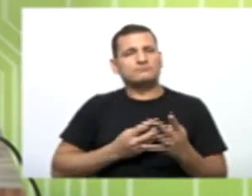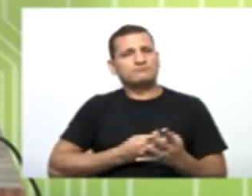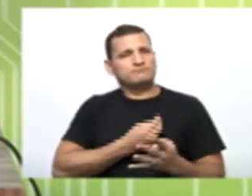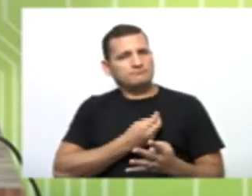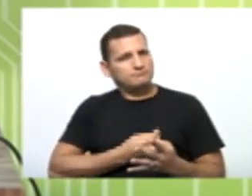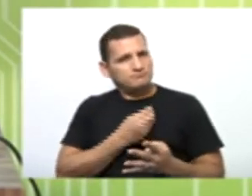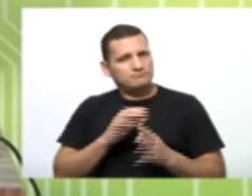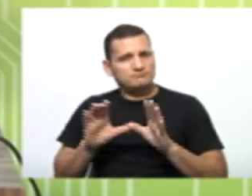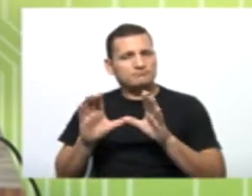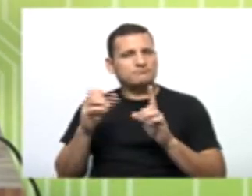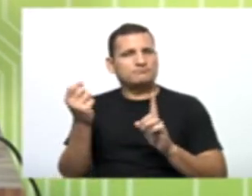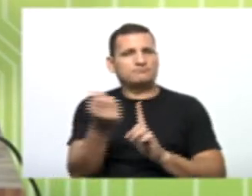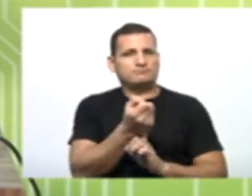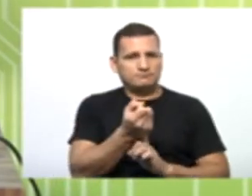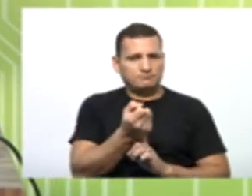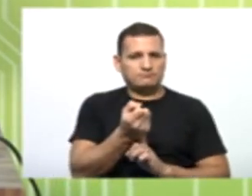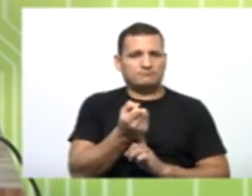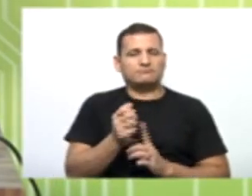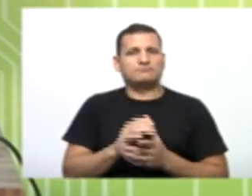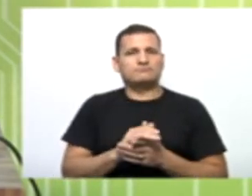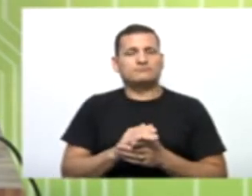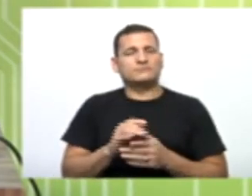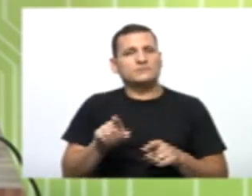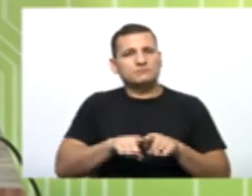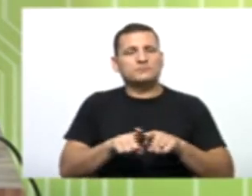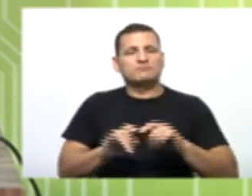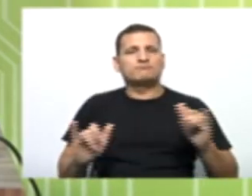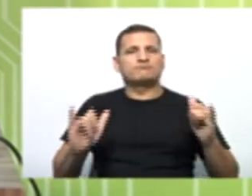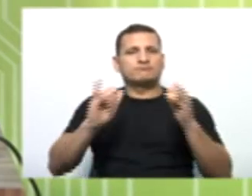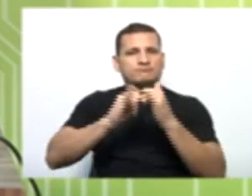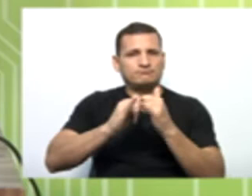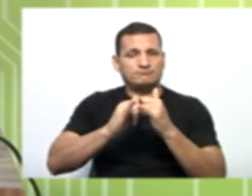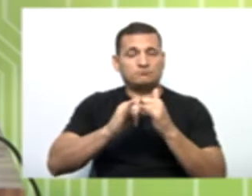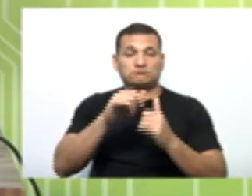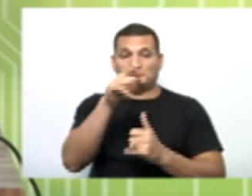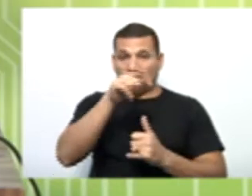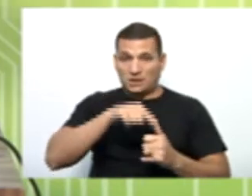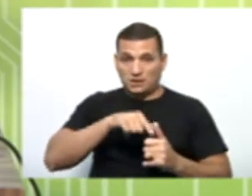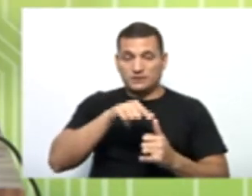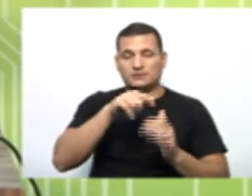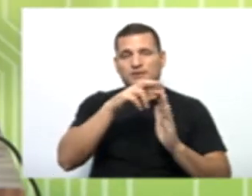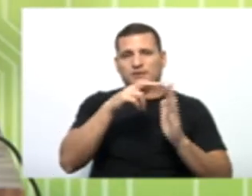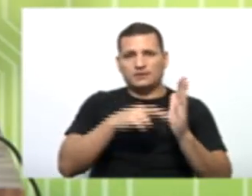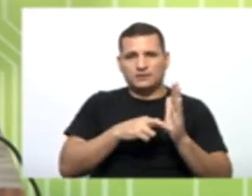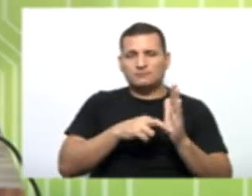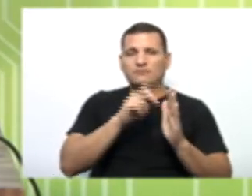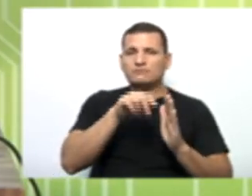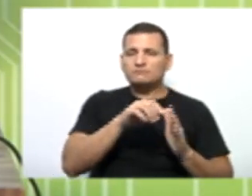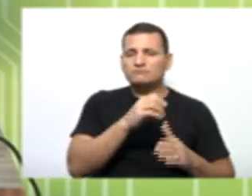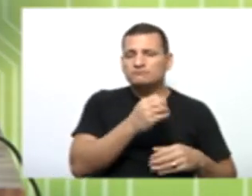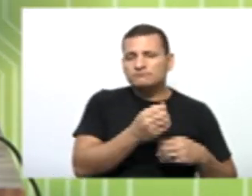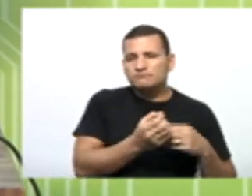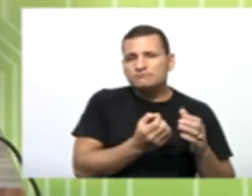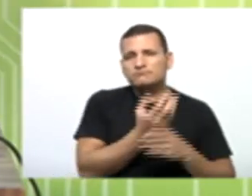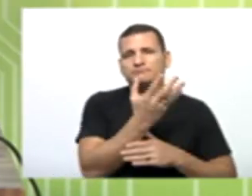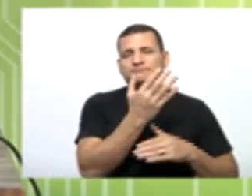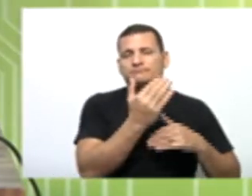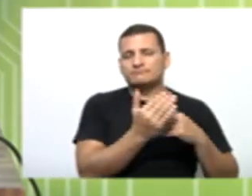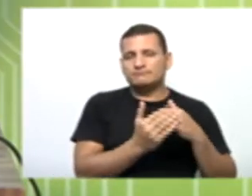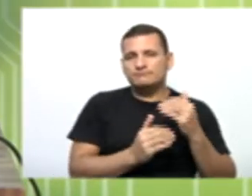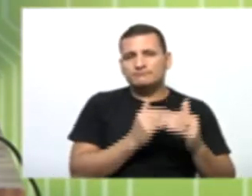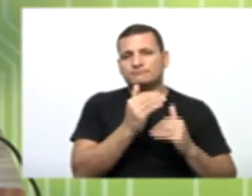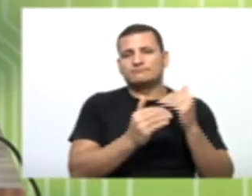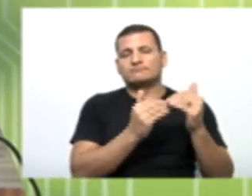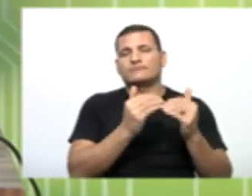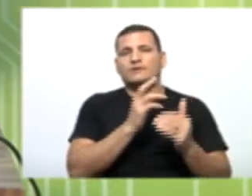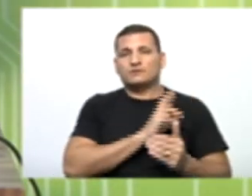vida coletiva, em relação ao perdão, né? São princípios esses que foram construídos, né, tanto pela religião,